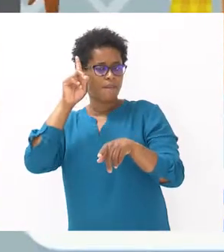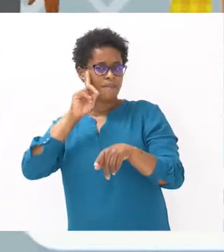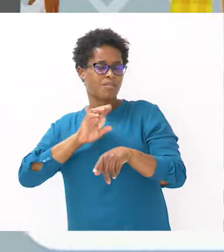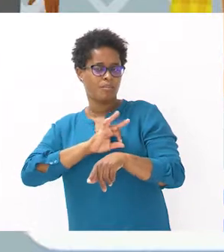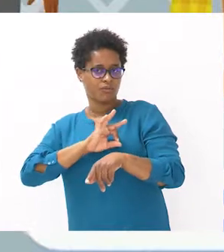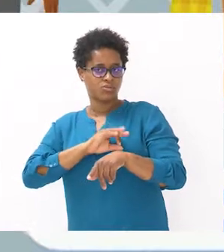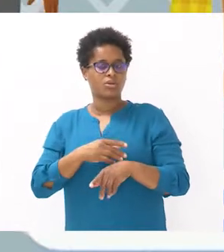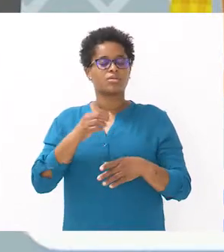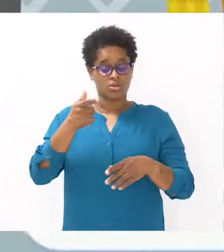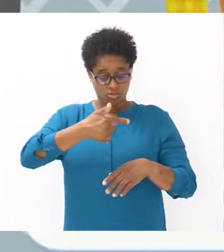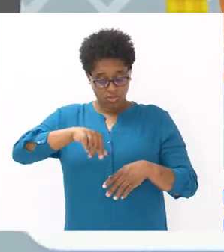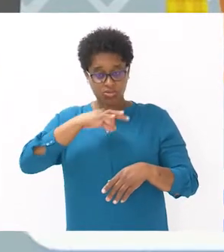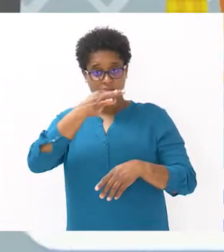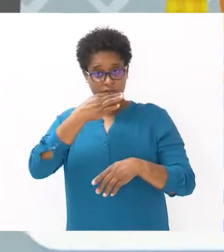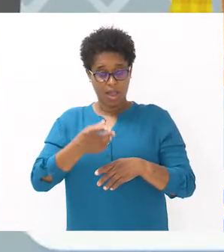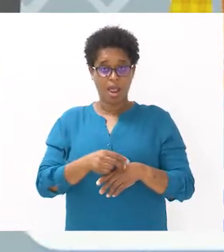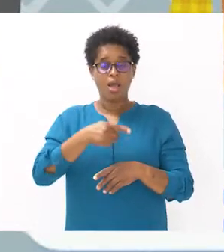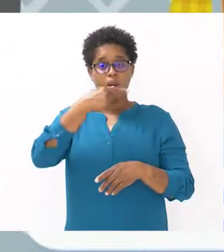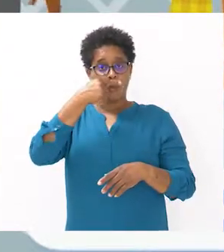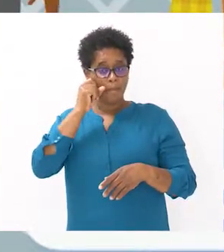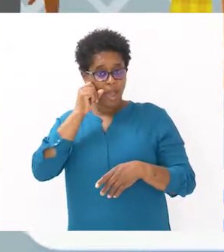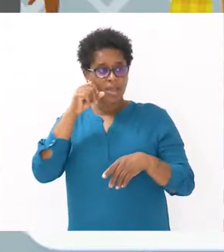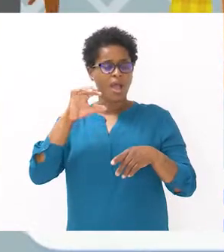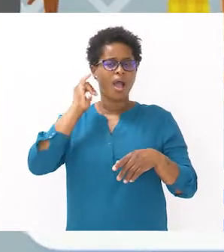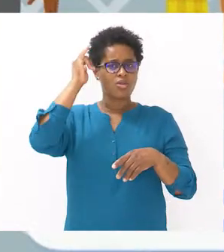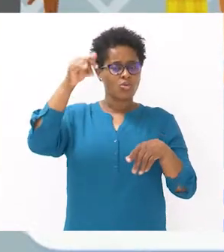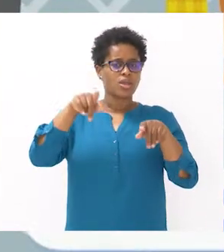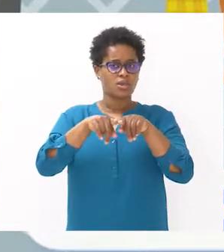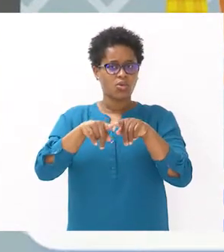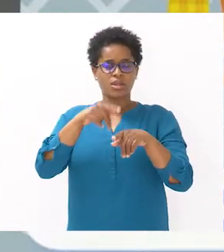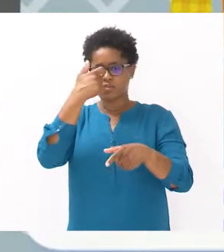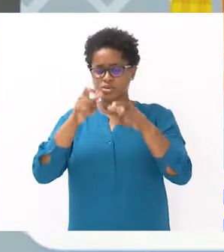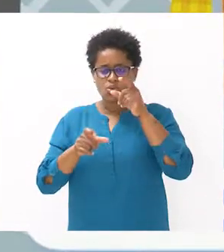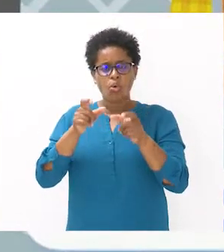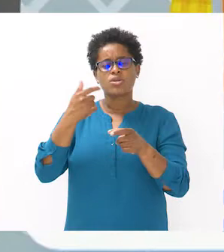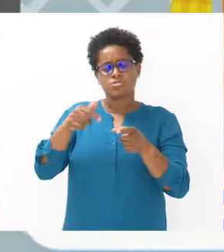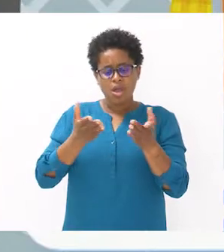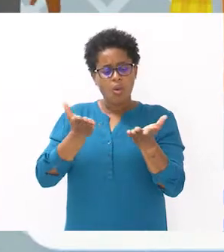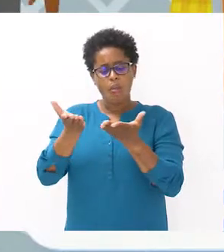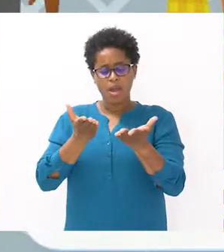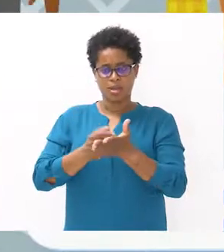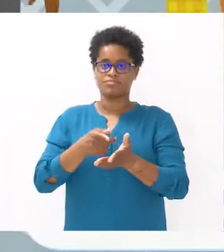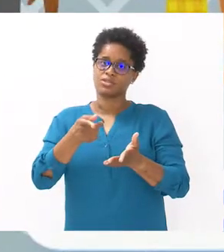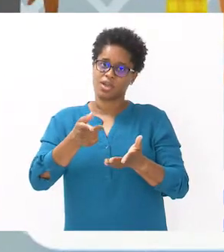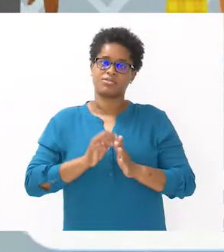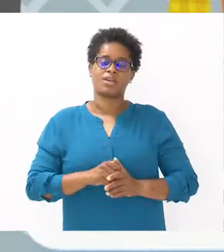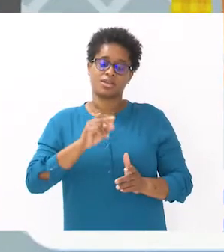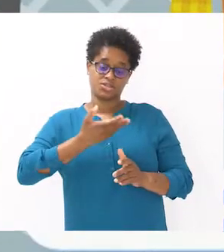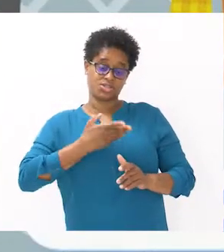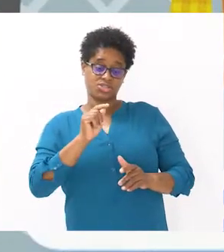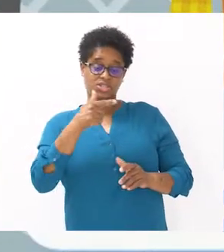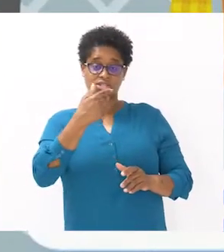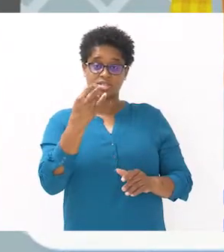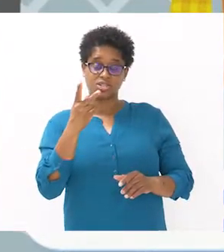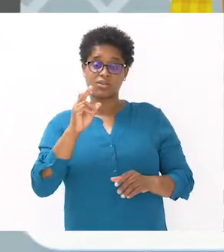o pai é da mesma altura que a pessoa com quem estamos a comparar. Neste caso, o adjetivo